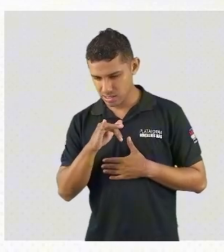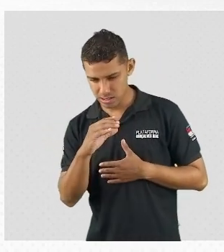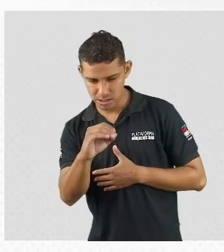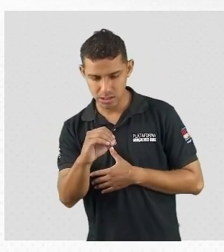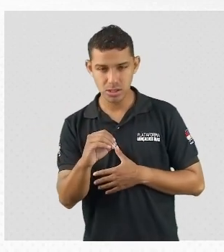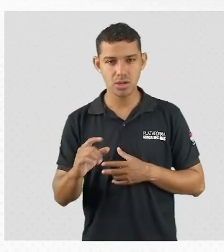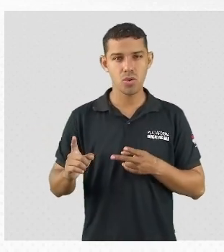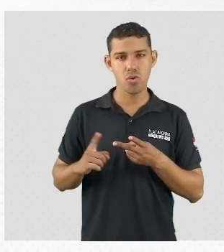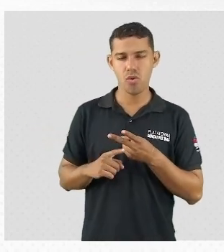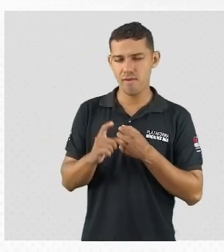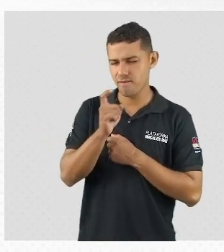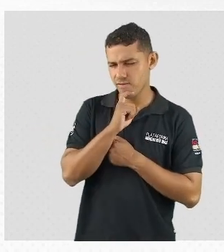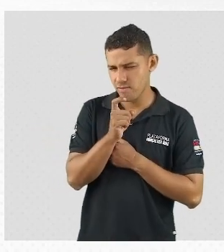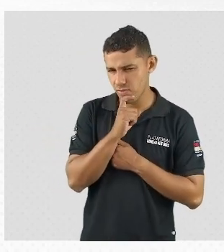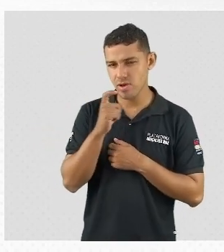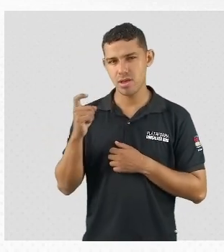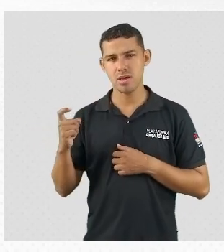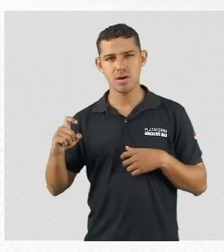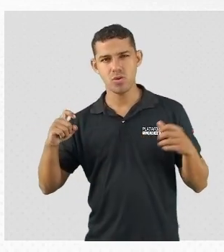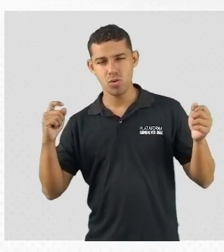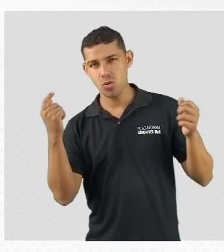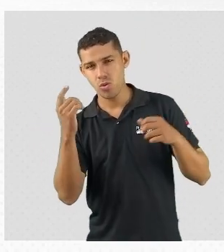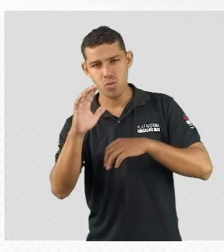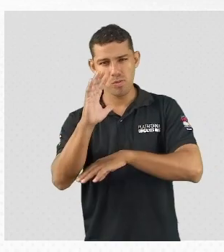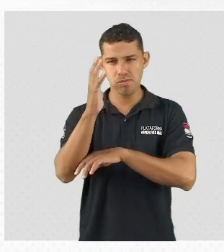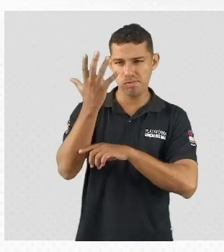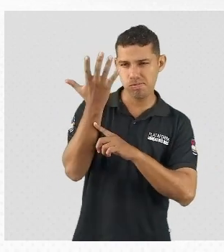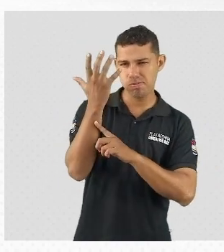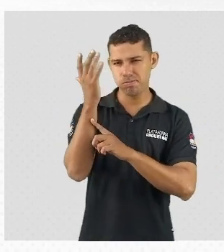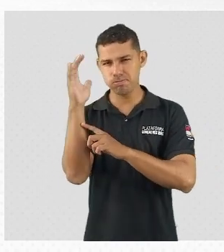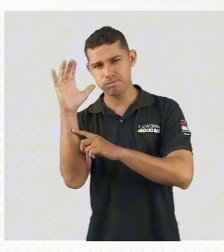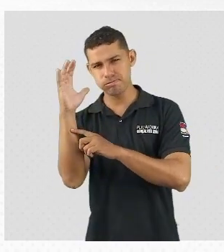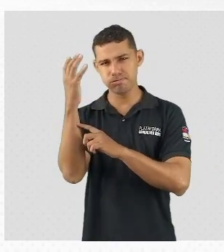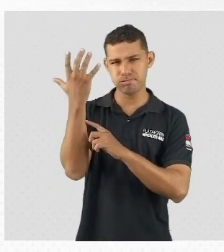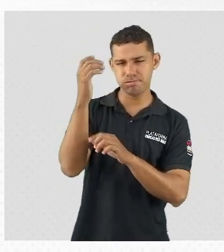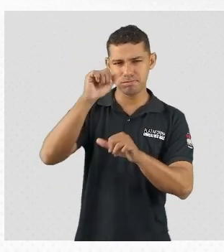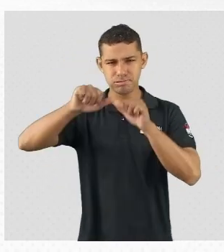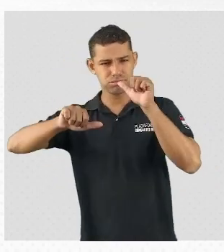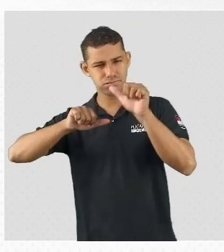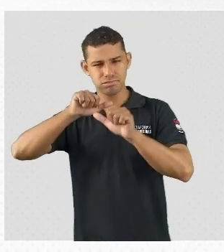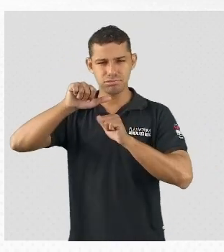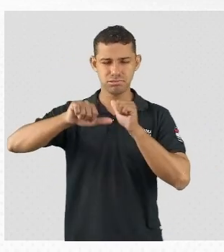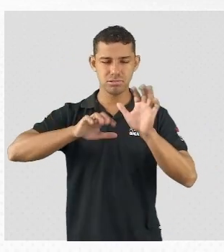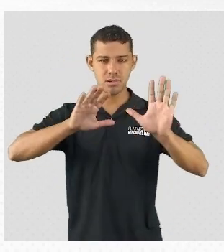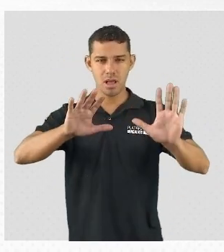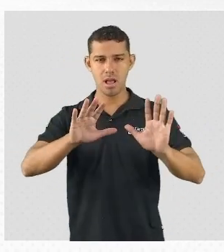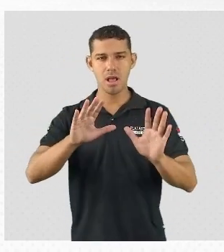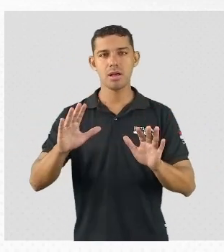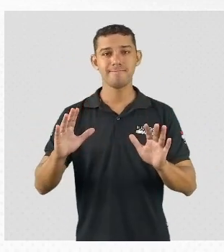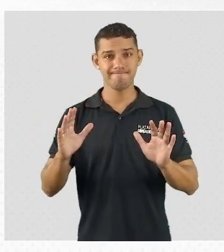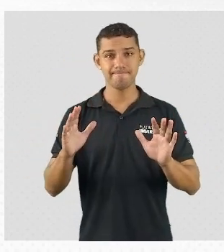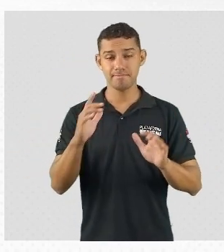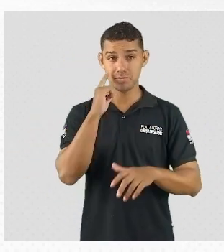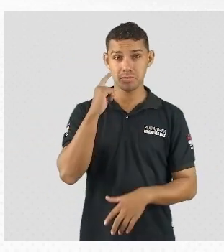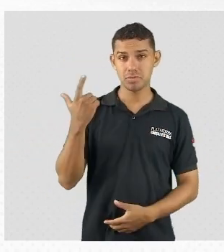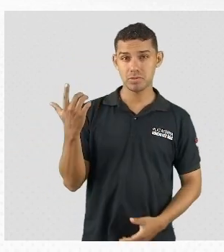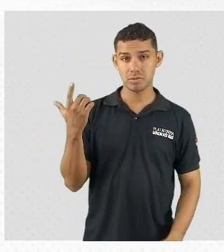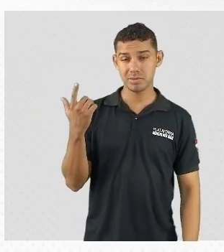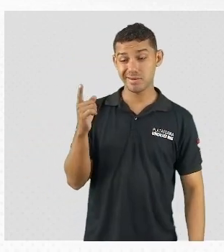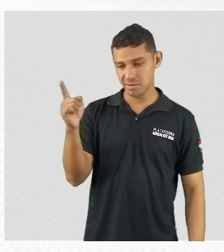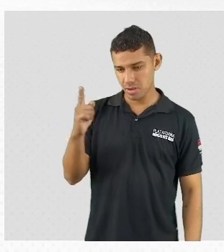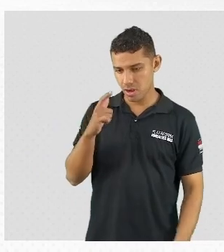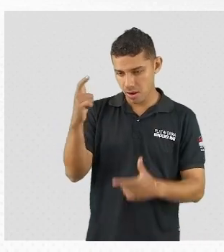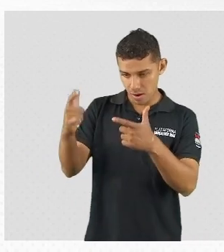O frio, as tempestades, as temperaturas nesse momento aí oscilando demais. Então isso fazia com que eles cada vez mais encontrassem um